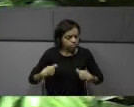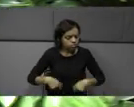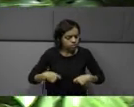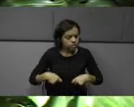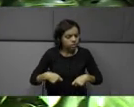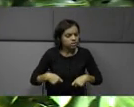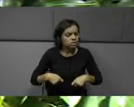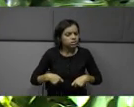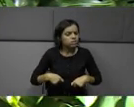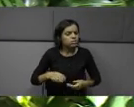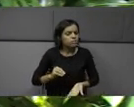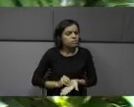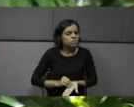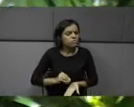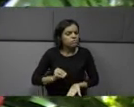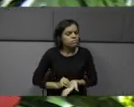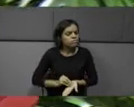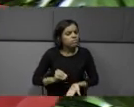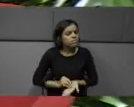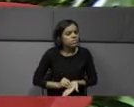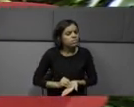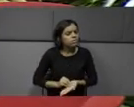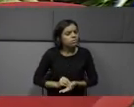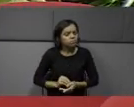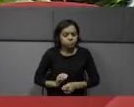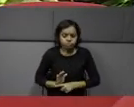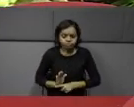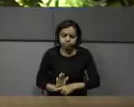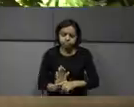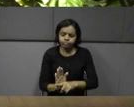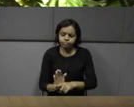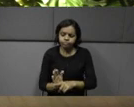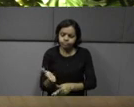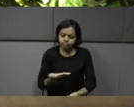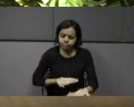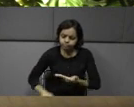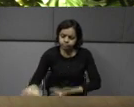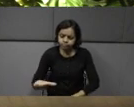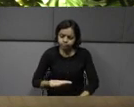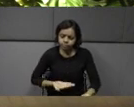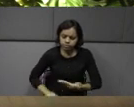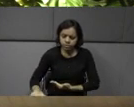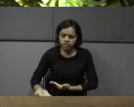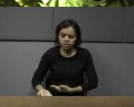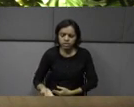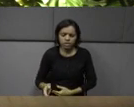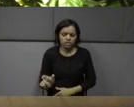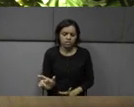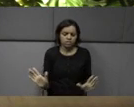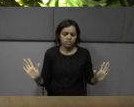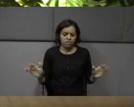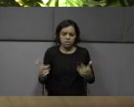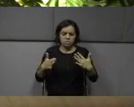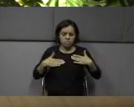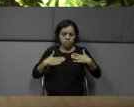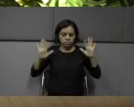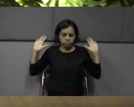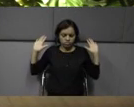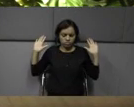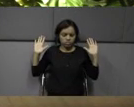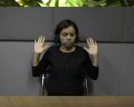completa e uma não participação completa ao ponto de achar que aquele equipamento não a meu